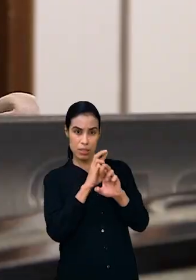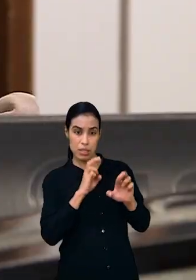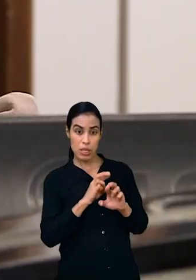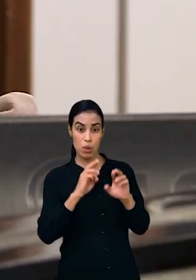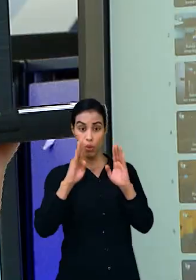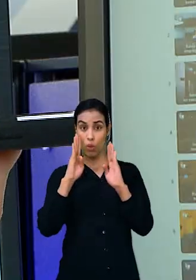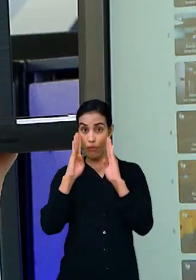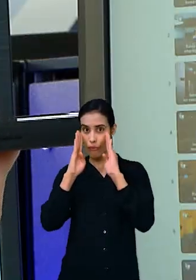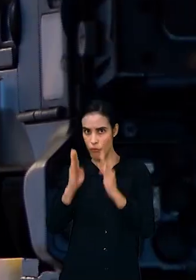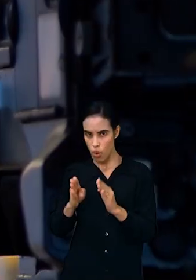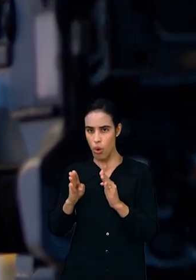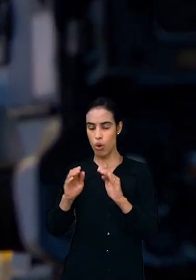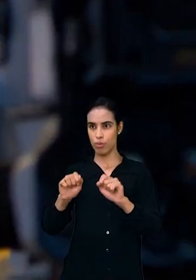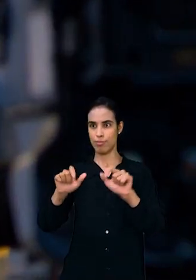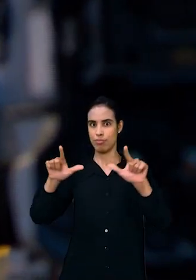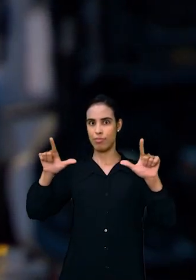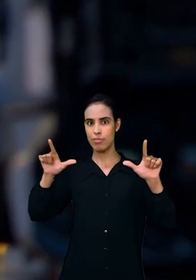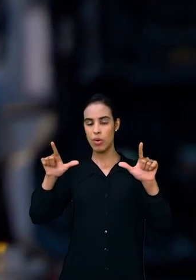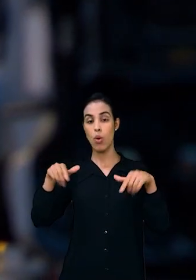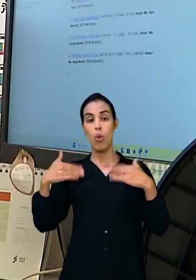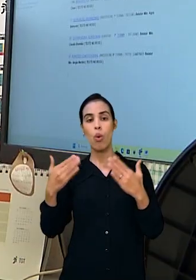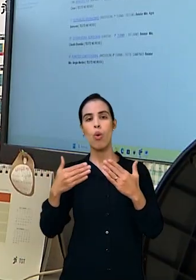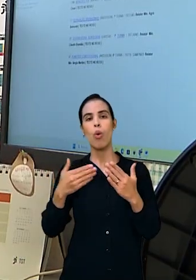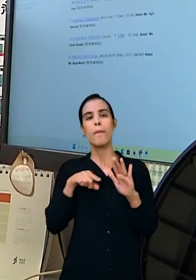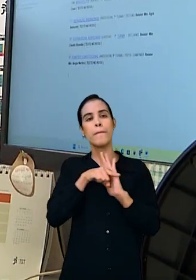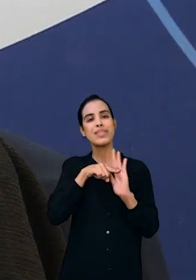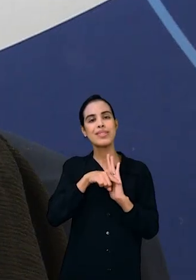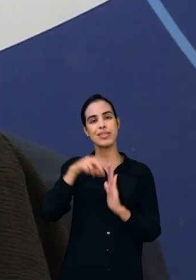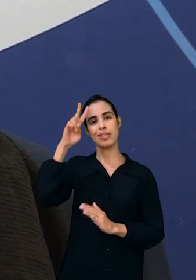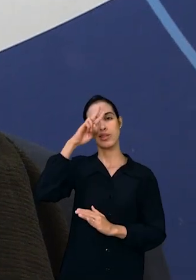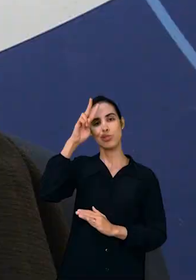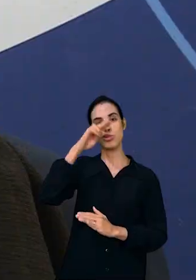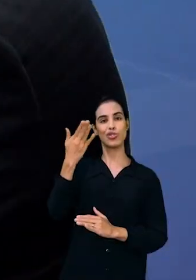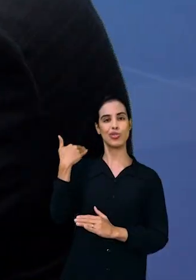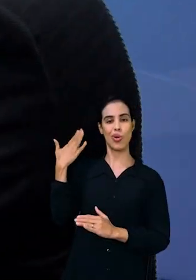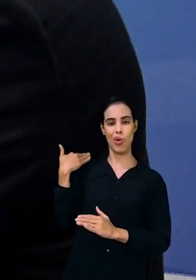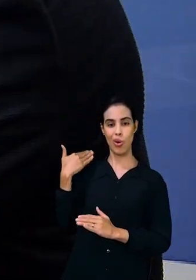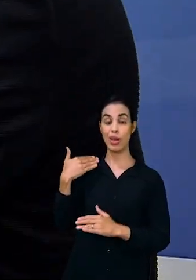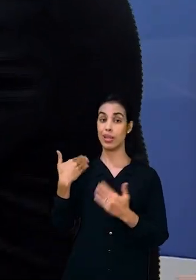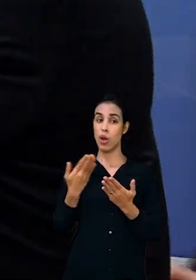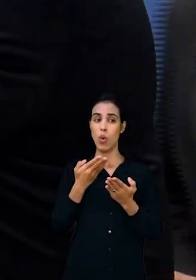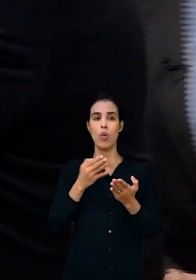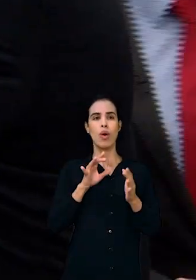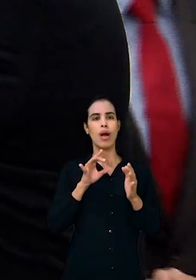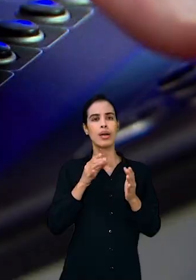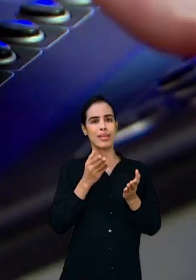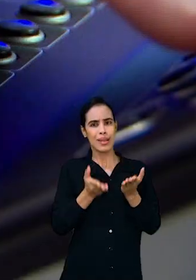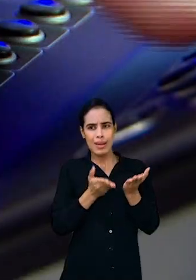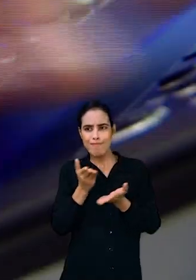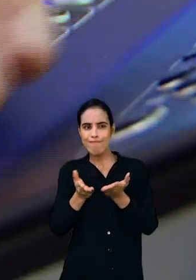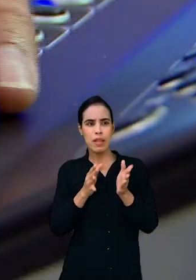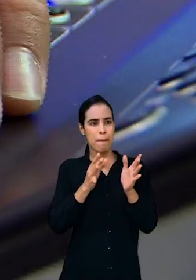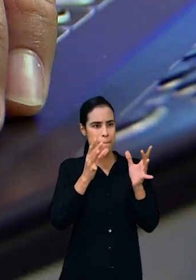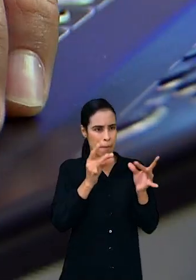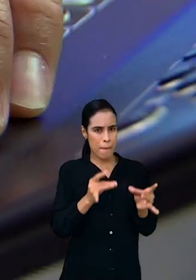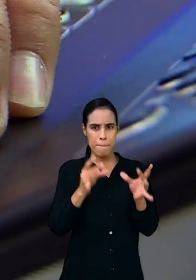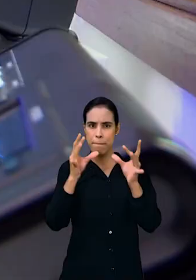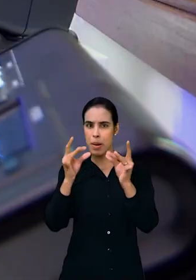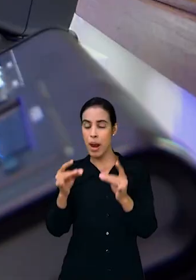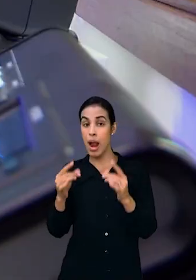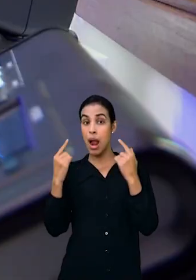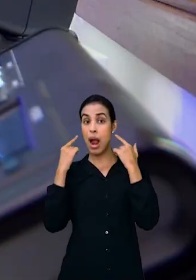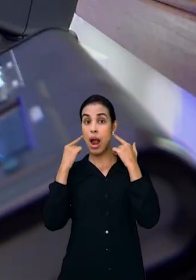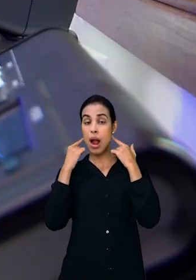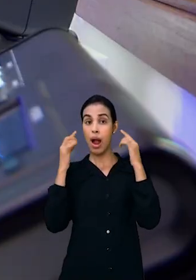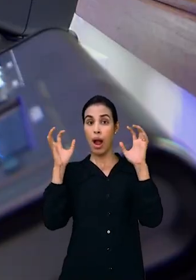das informações, no foco preciso ou na busca histórica. Cuidados técnicos garantem que o áudio